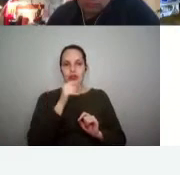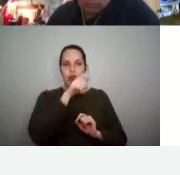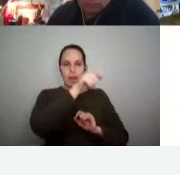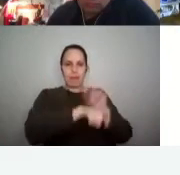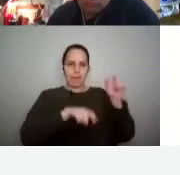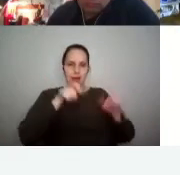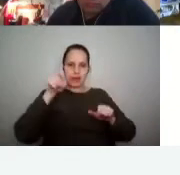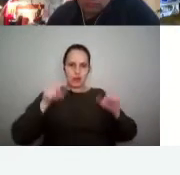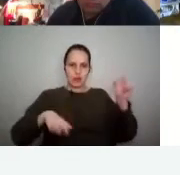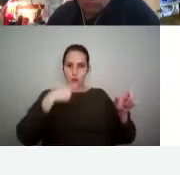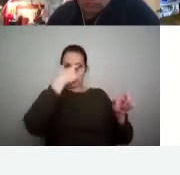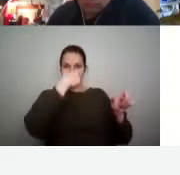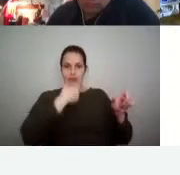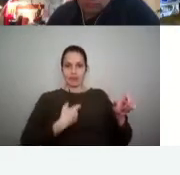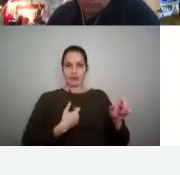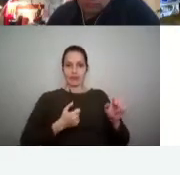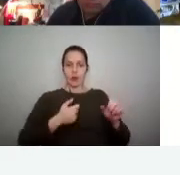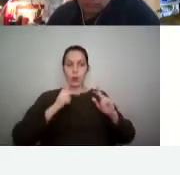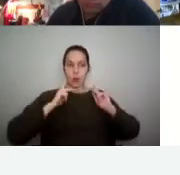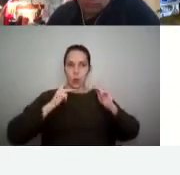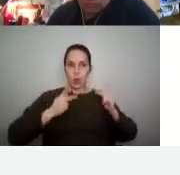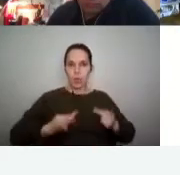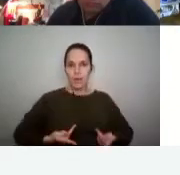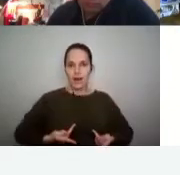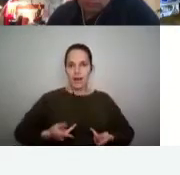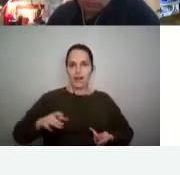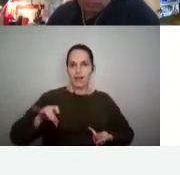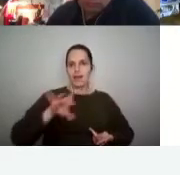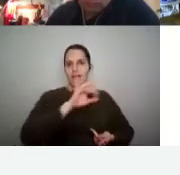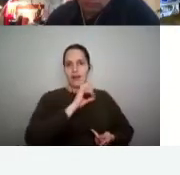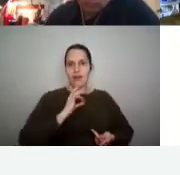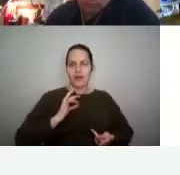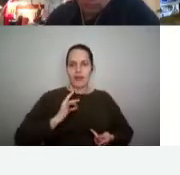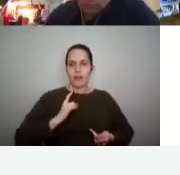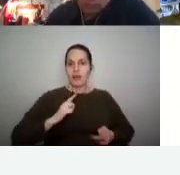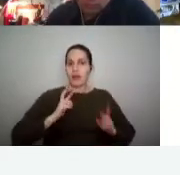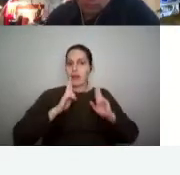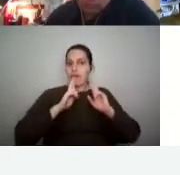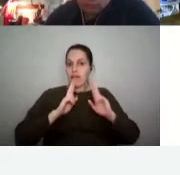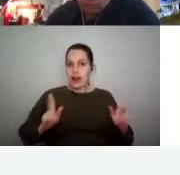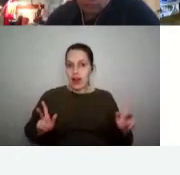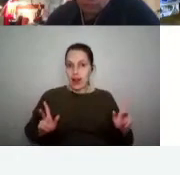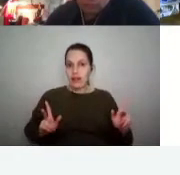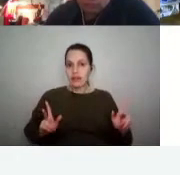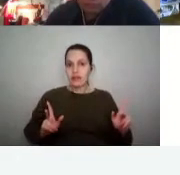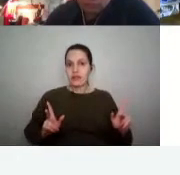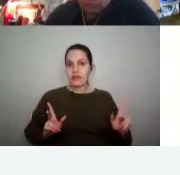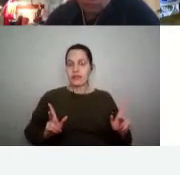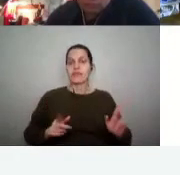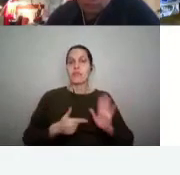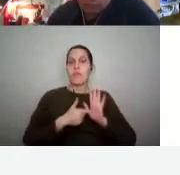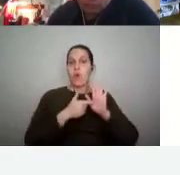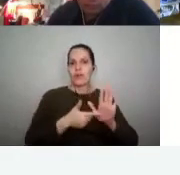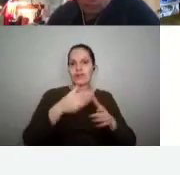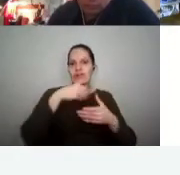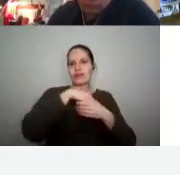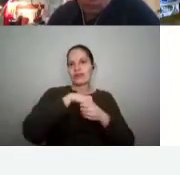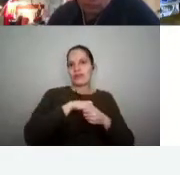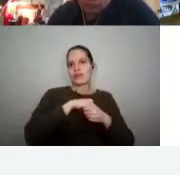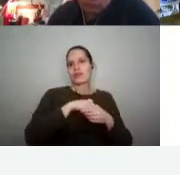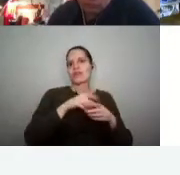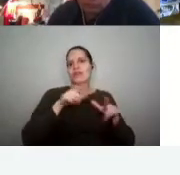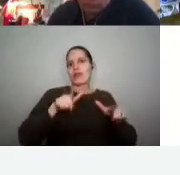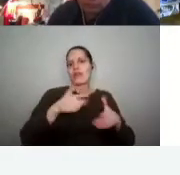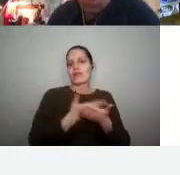diferenças, muitas vezes, elas se apresentam na sala de aula e precisam ser tratadas e trabalhadas, e não escondidas debaixo do tapete.